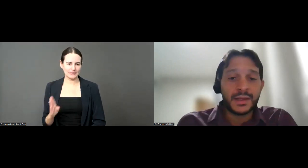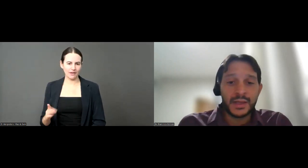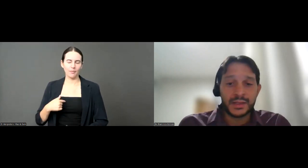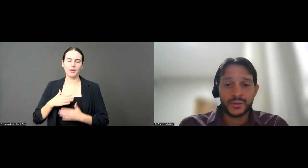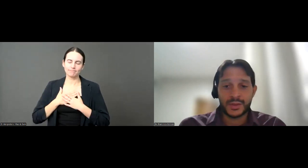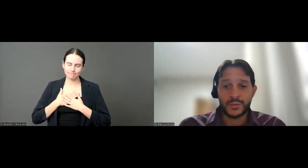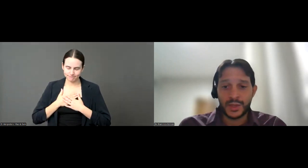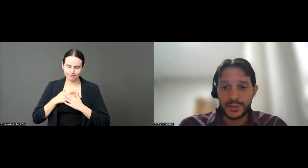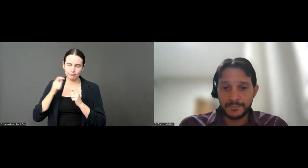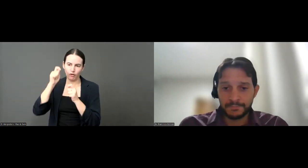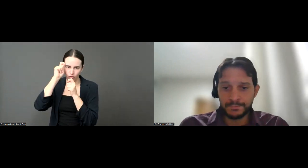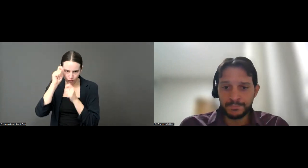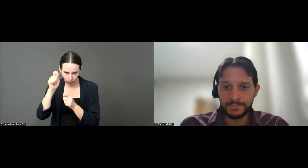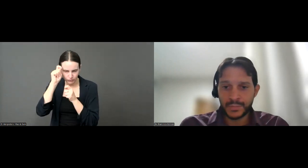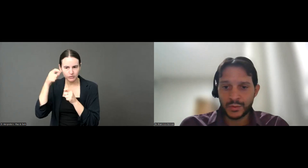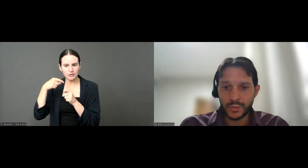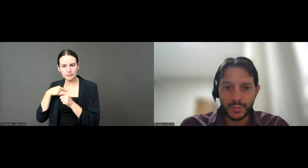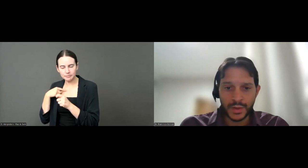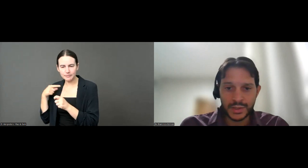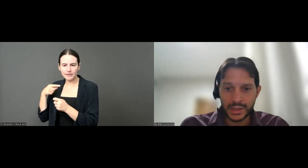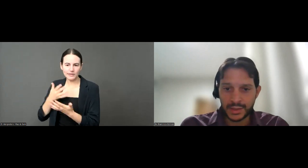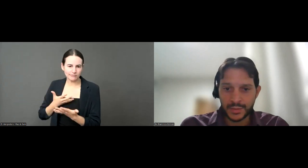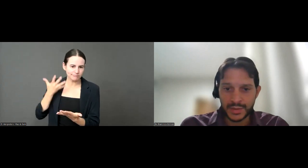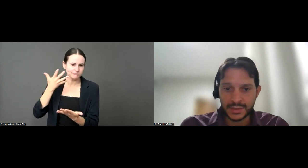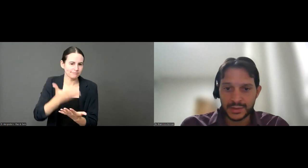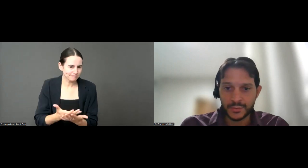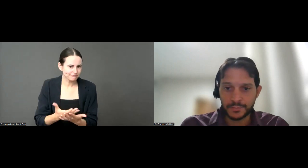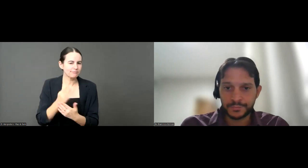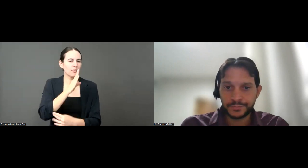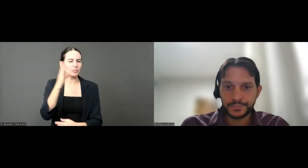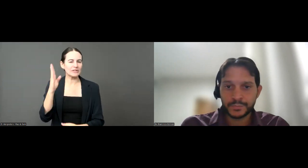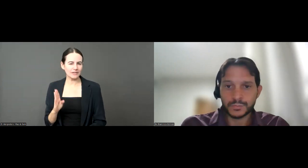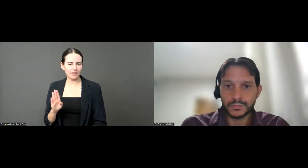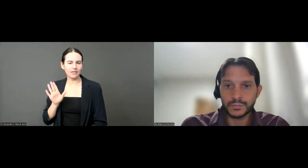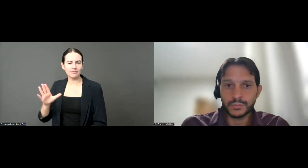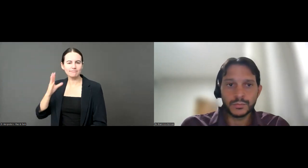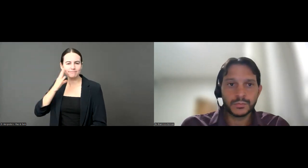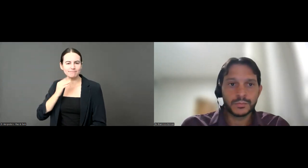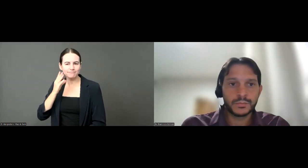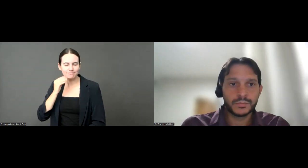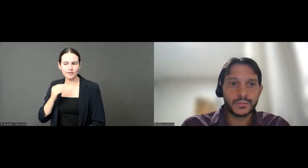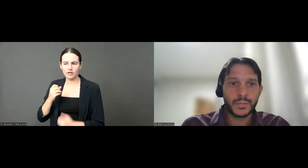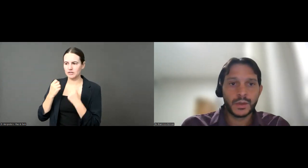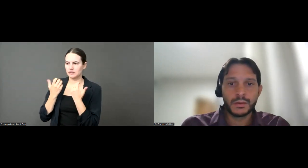doenças determinadas socialmente. Eu vou compartilhar aqui minha apresentação.